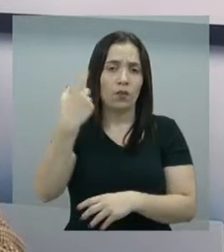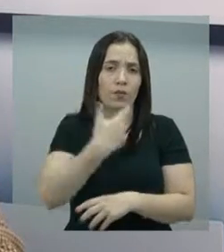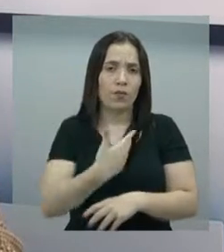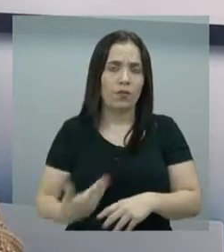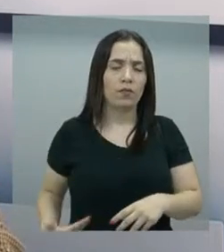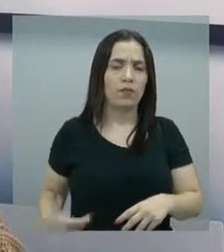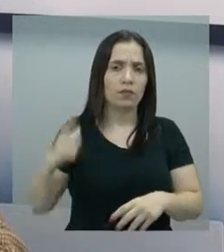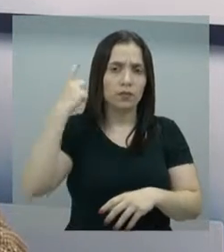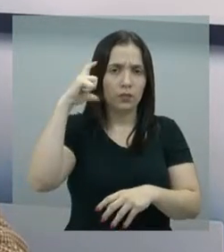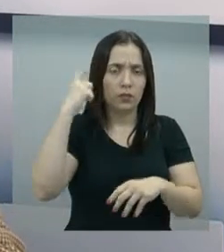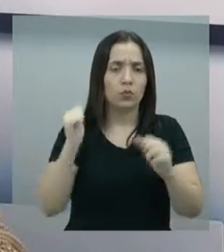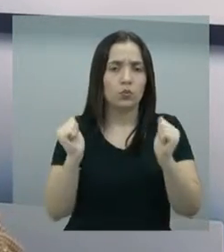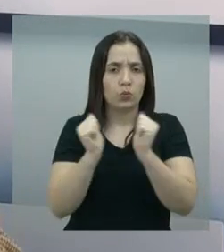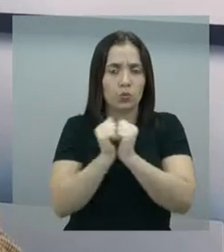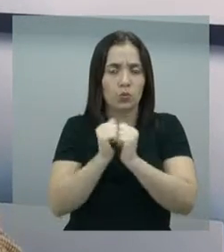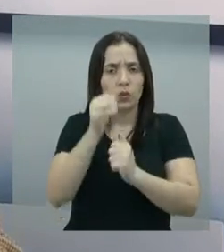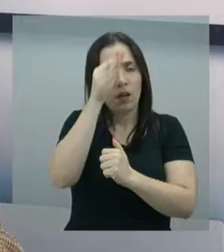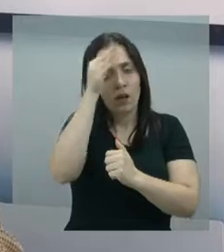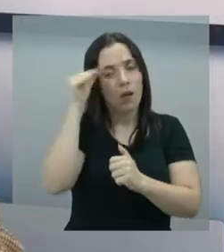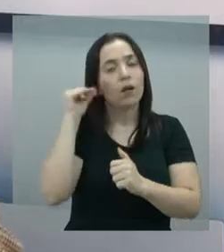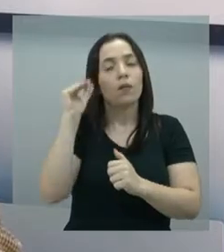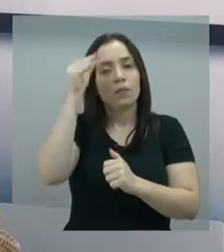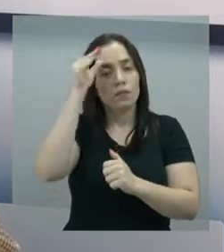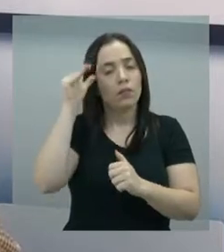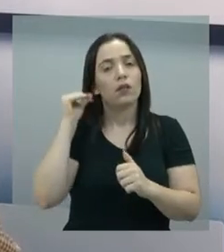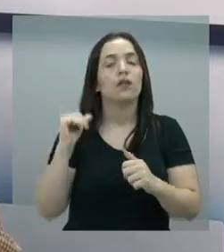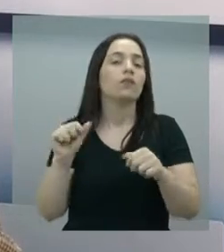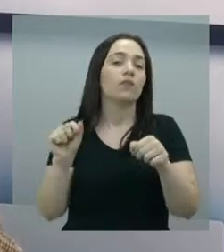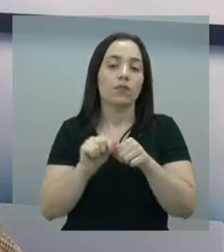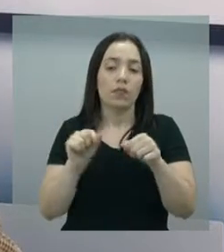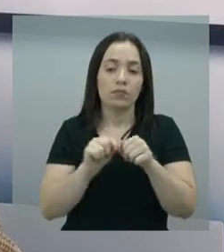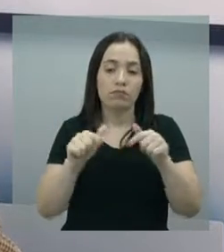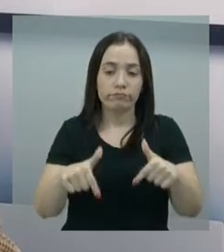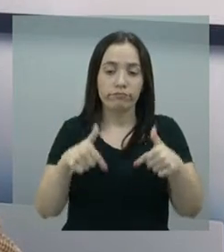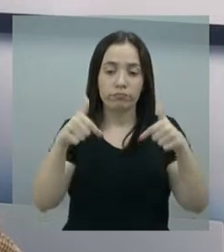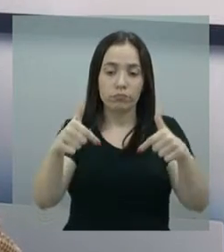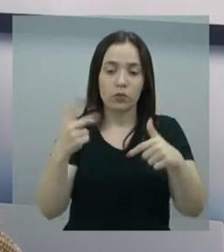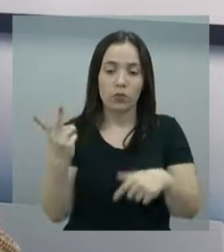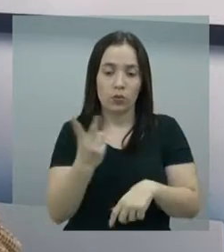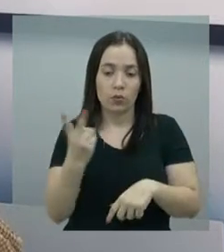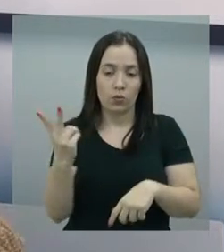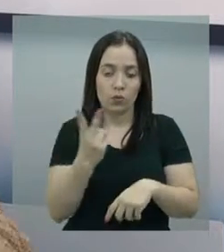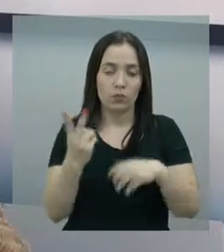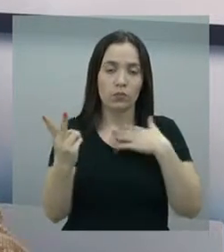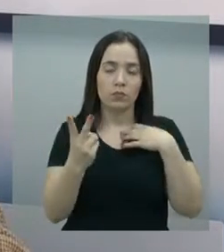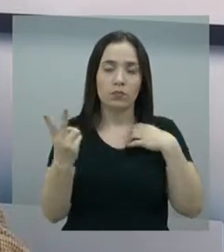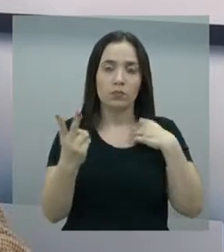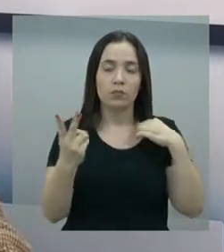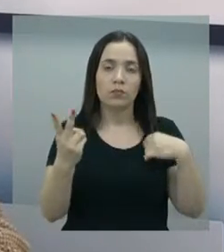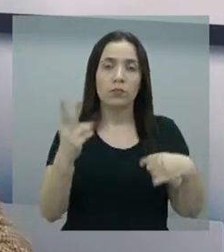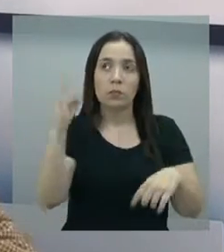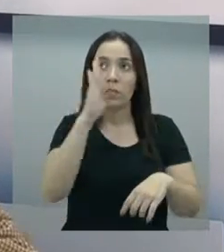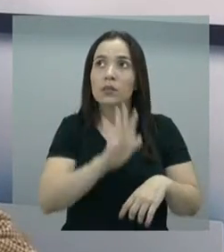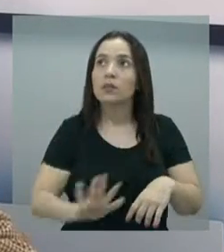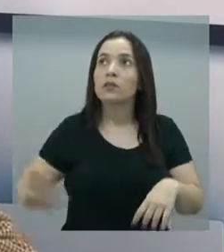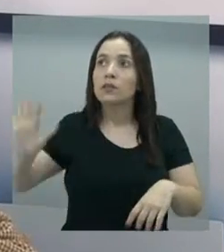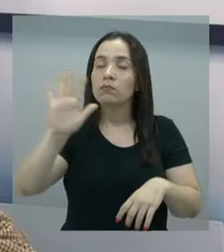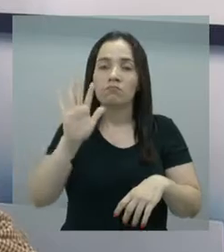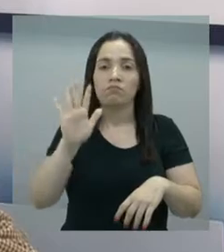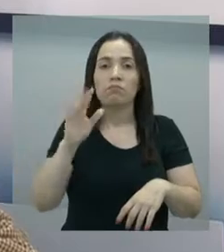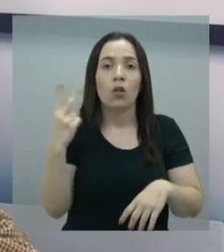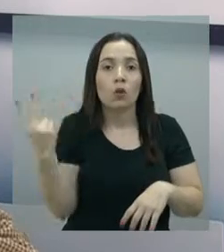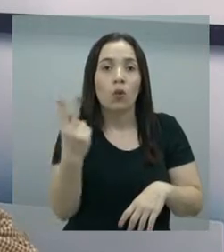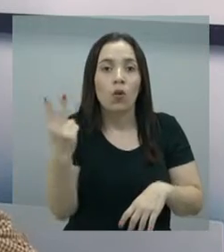Gomes, junto com o governador Camilo Santana, foram os governadores do Brasil que fizeram mais